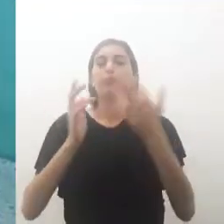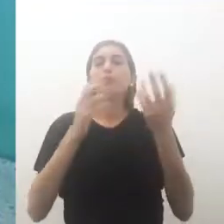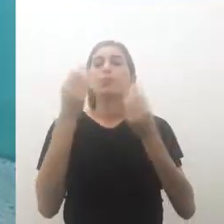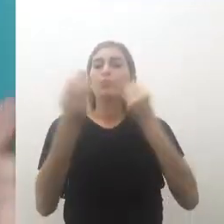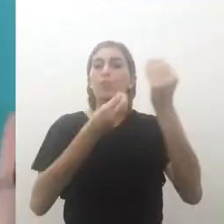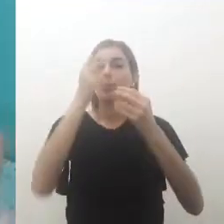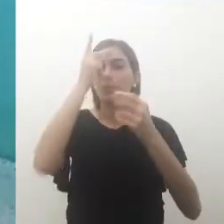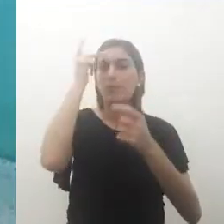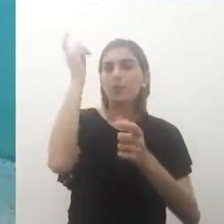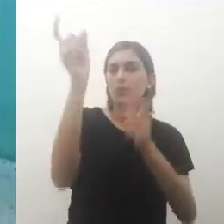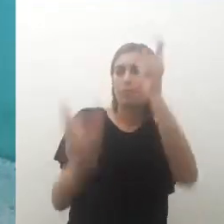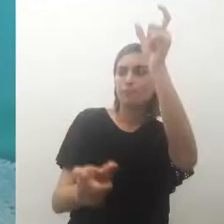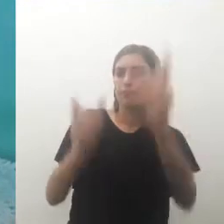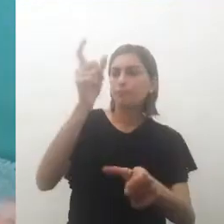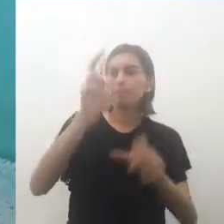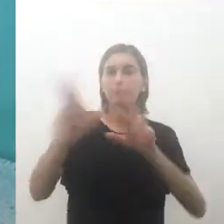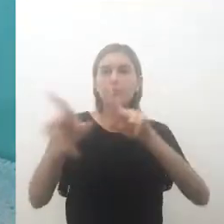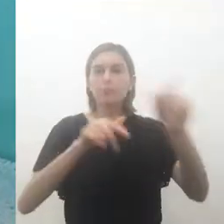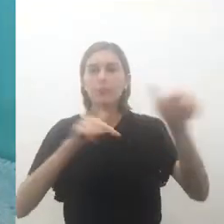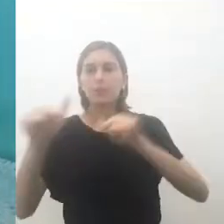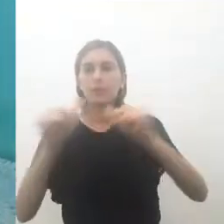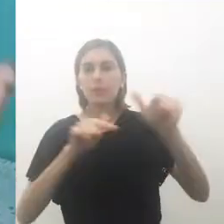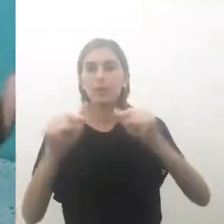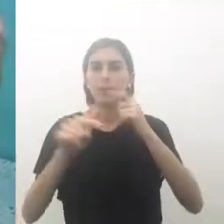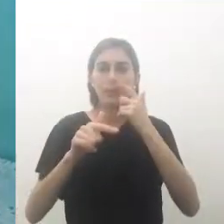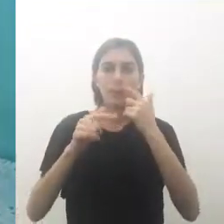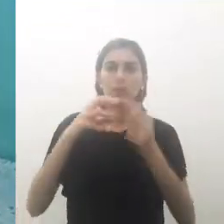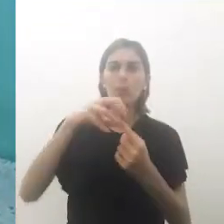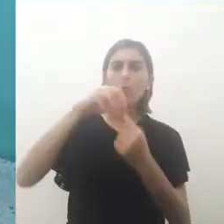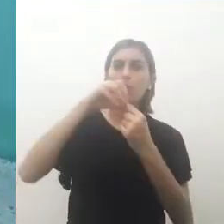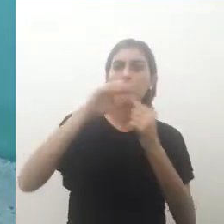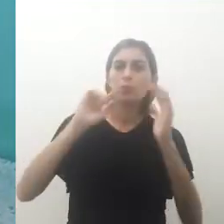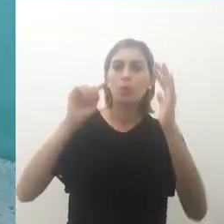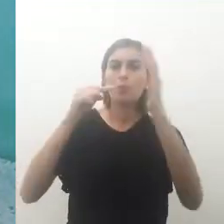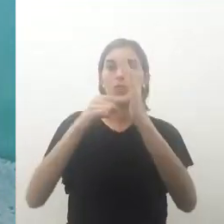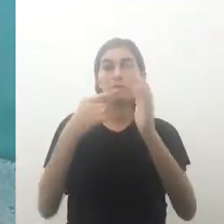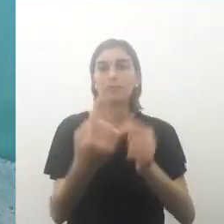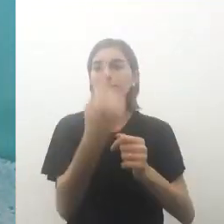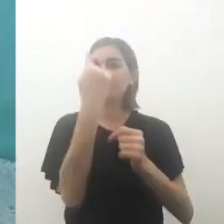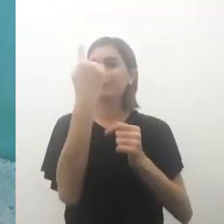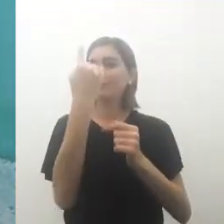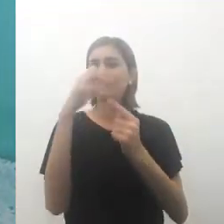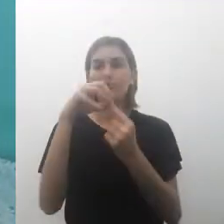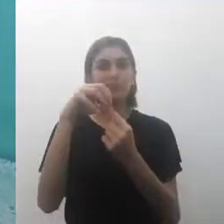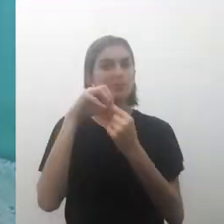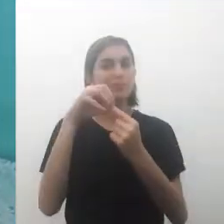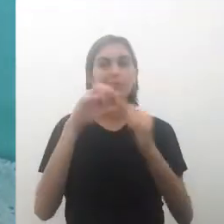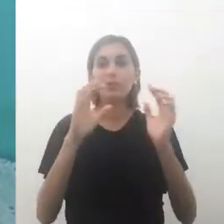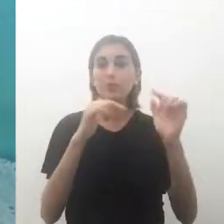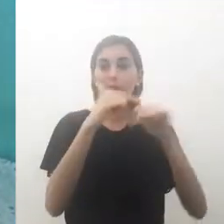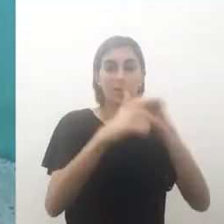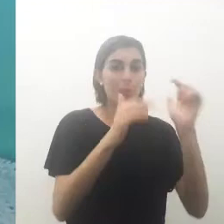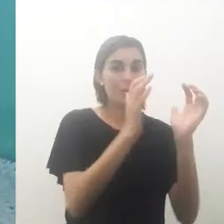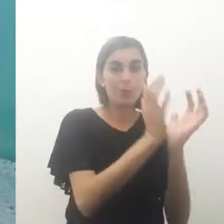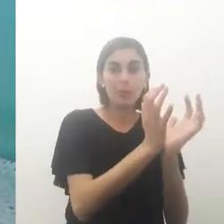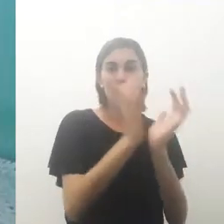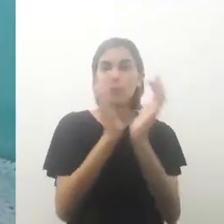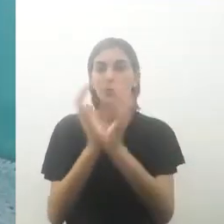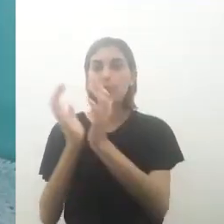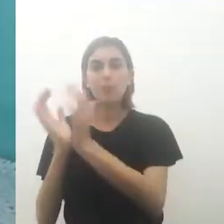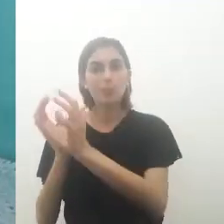com funções, pessoas distintas, trabalhando para um mesmo objetivo. A ideia de trabalhar em equipe,